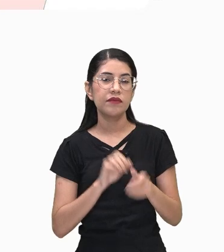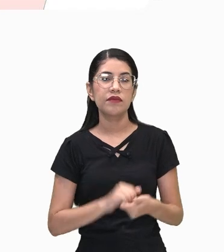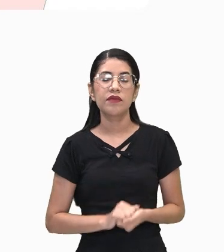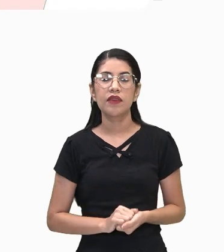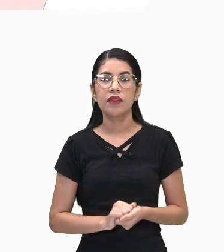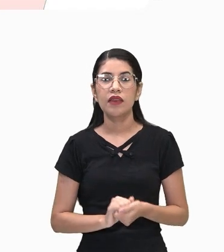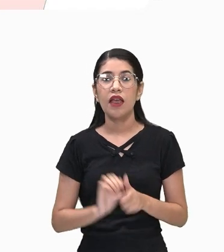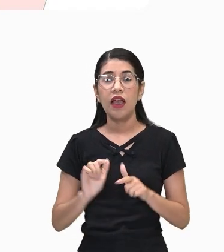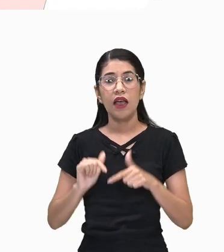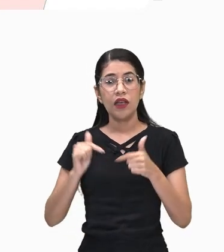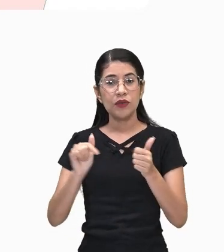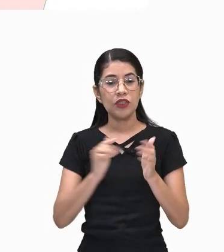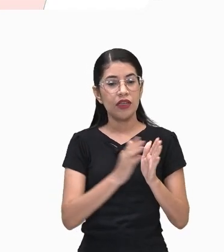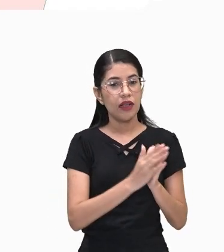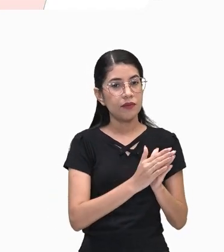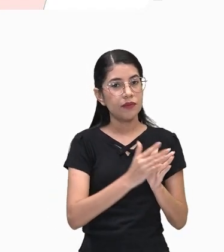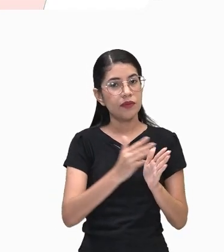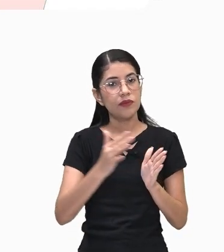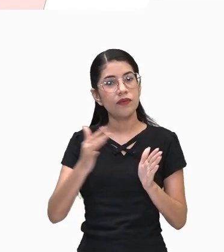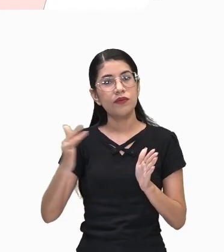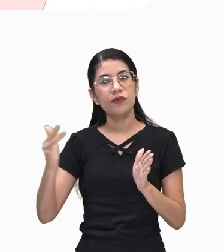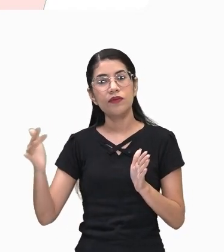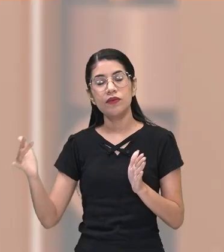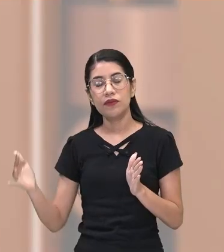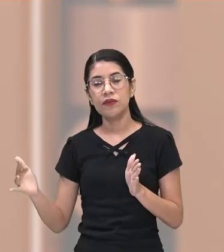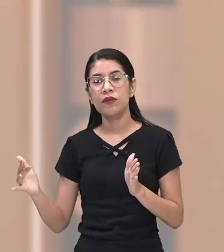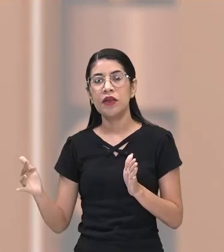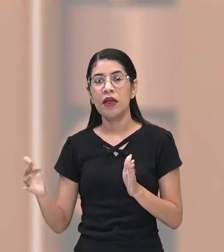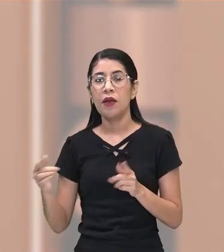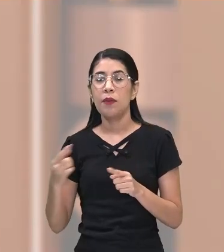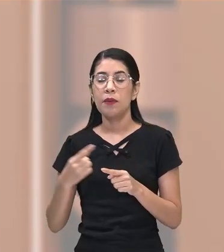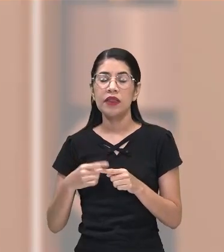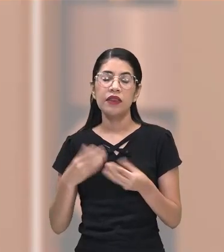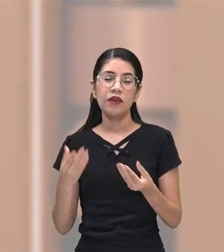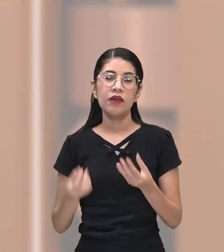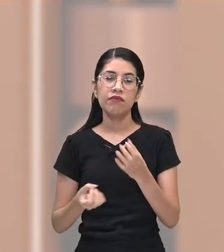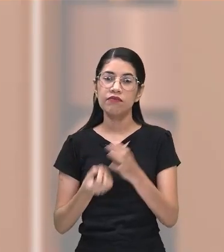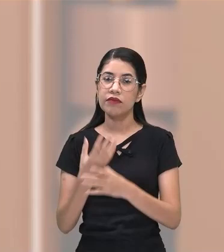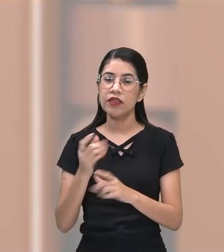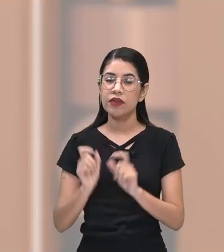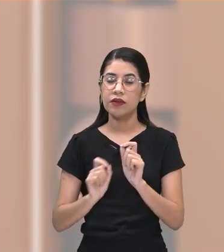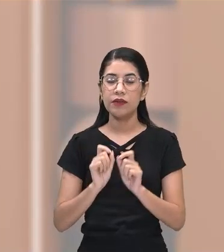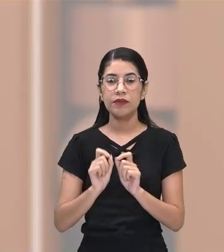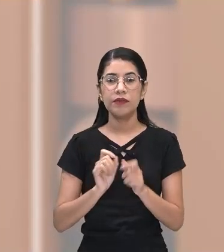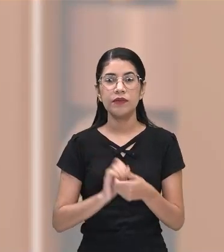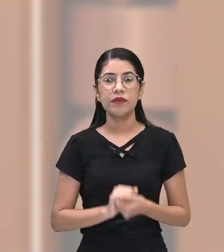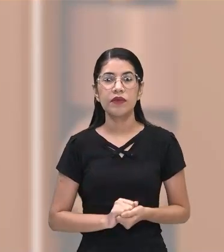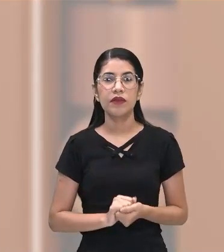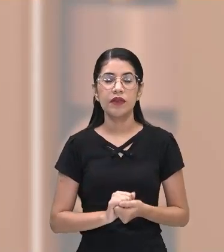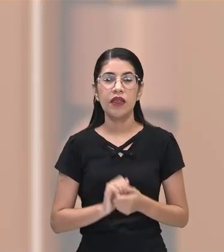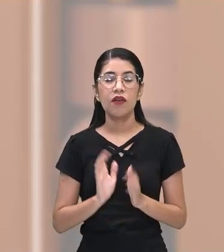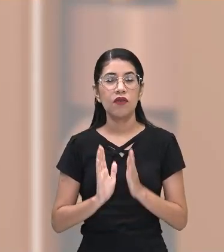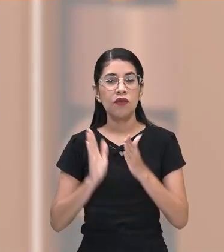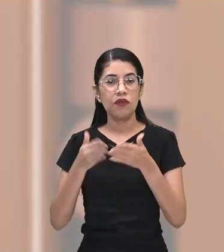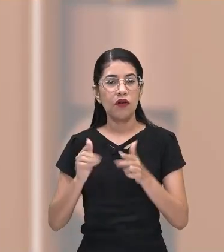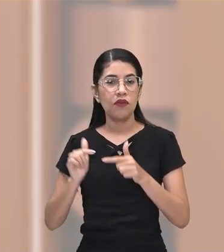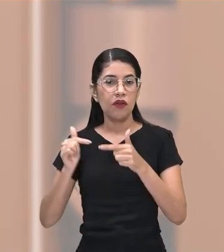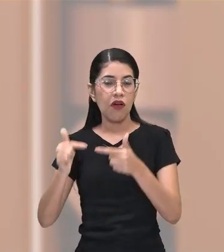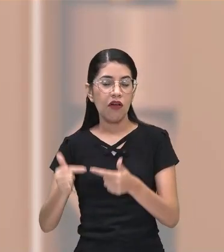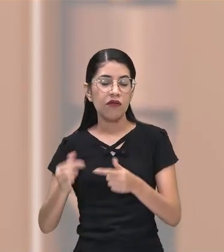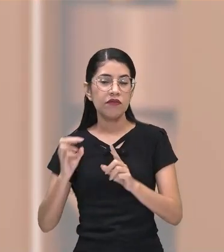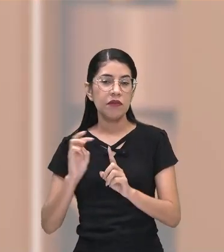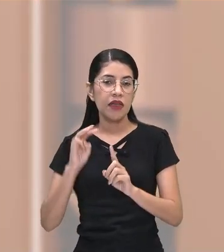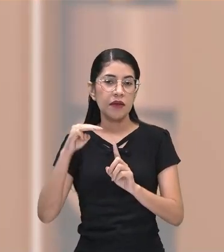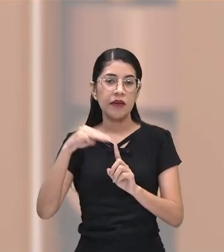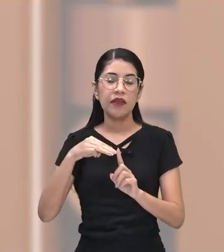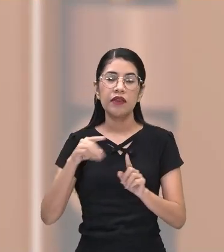ações a longo prazo, né? Então, geralmente se estabelece para essas ações, essas metas,